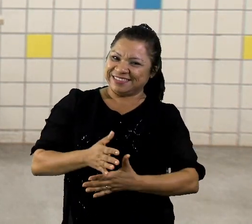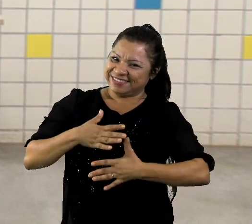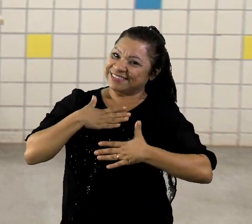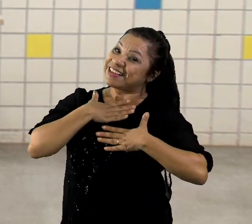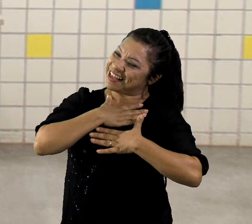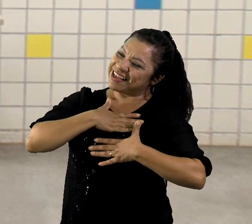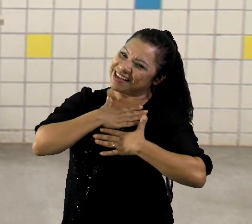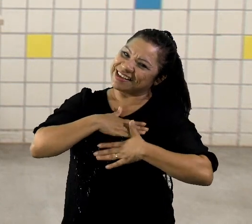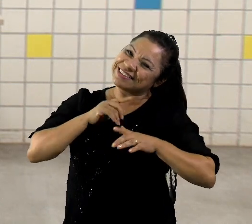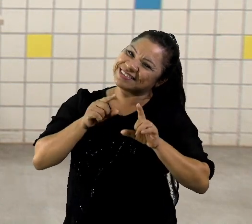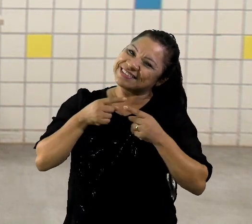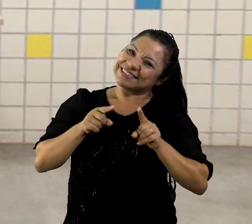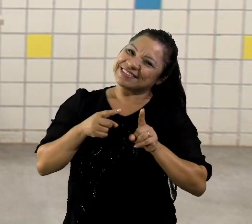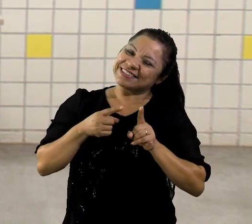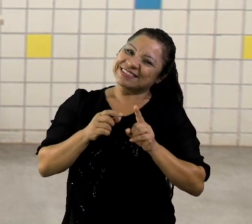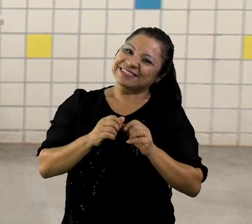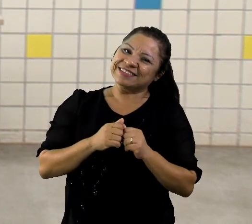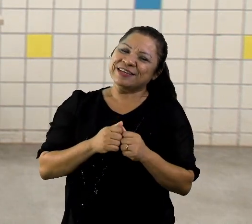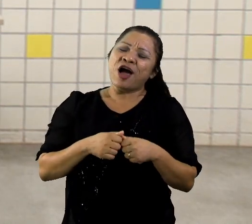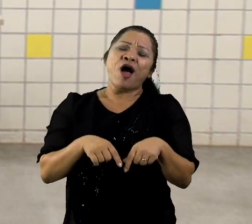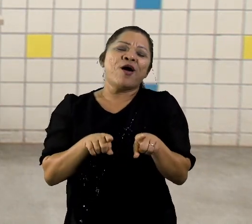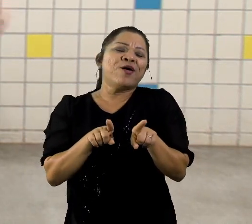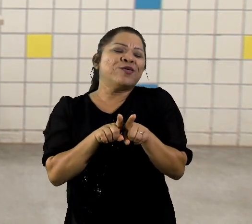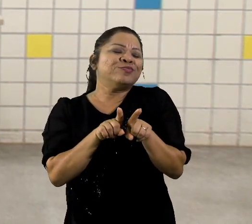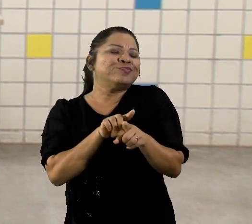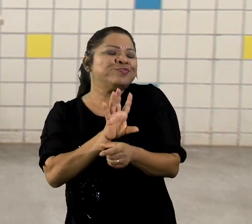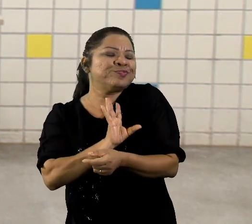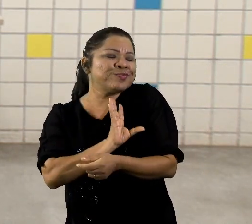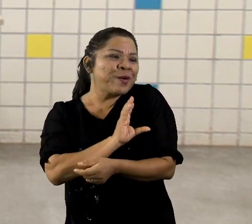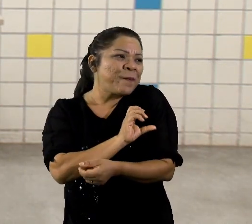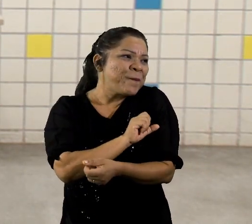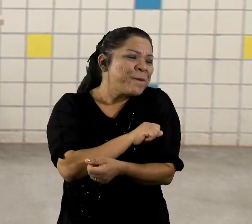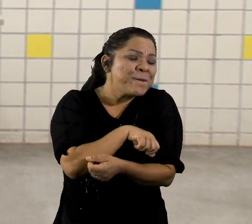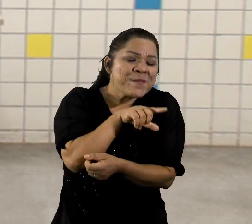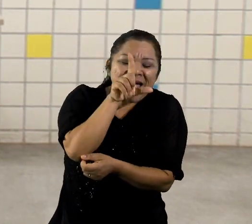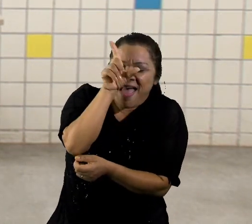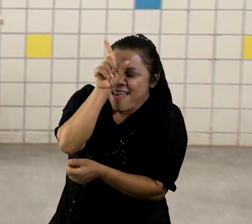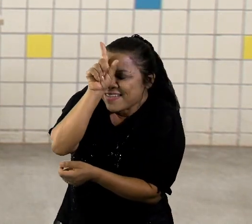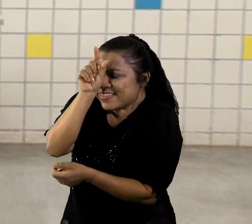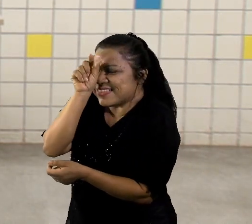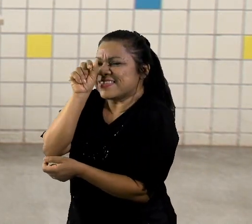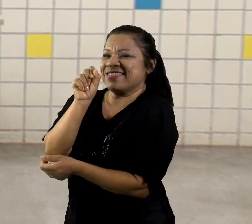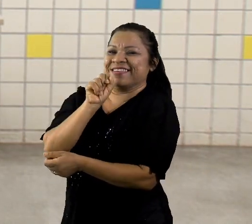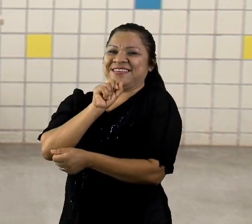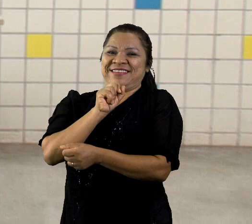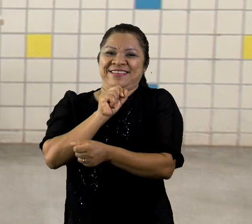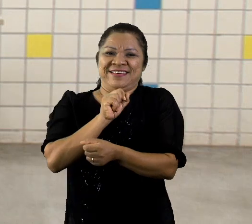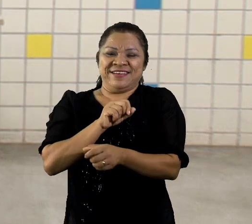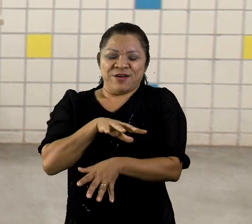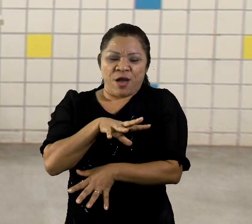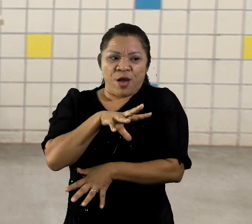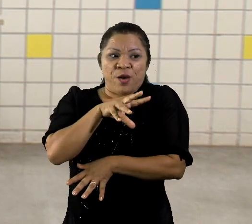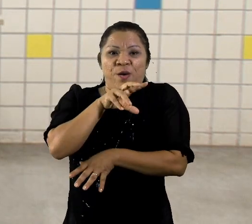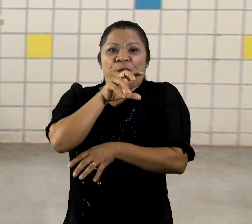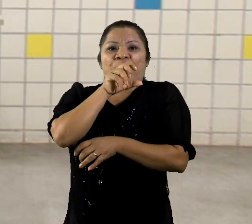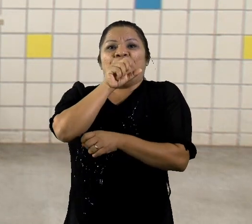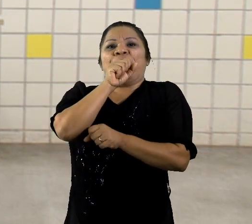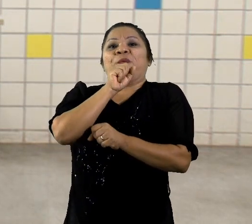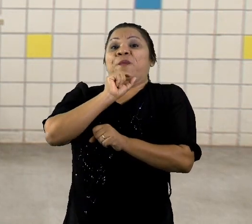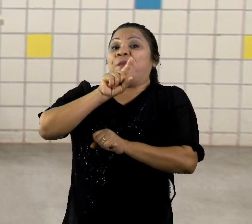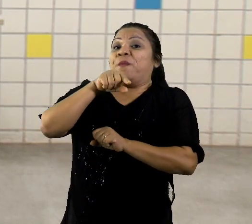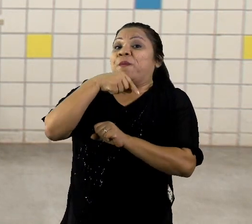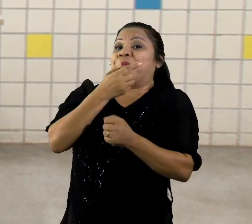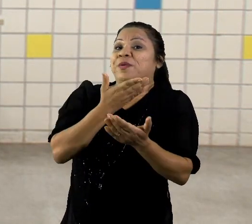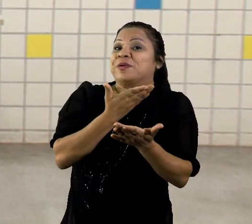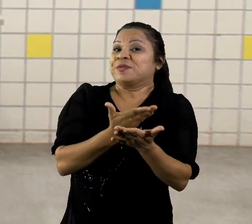Gostaram da nossa musiquinha? Ai, eu também amei, chega a dar um alívio, né? Ai, vamos respirar fundo para mais uma aula